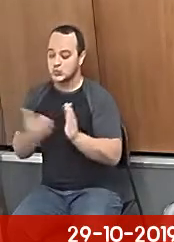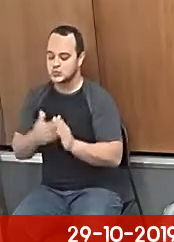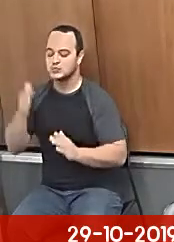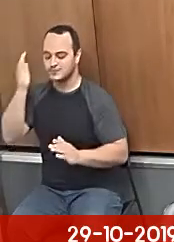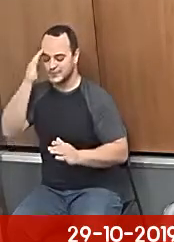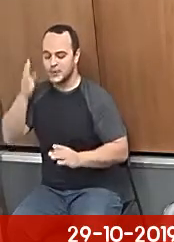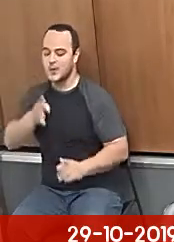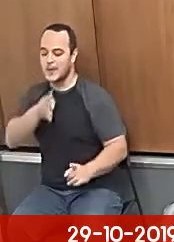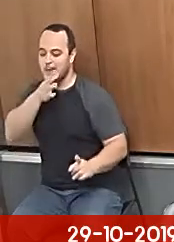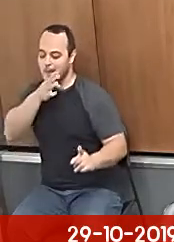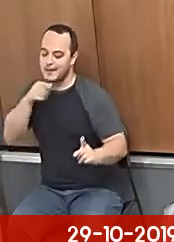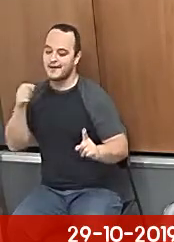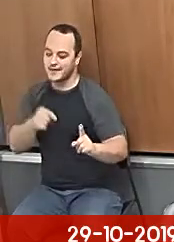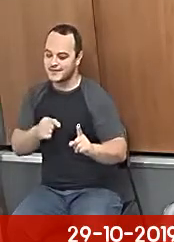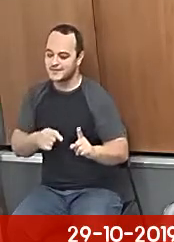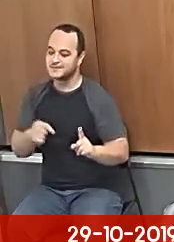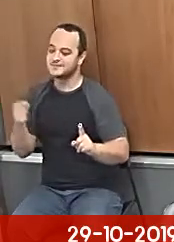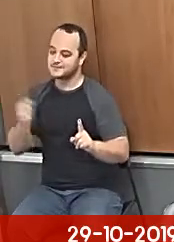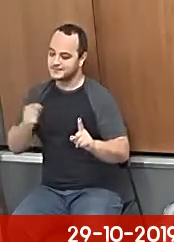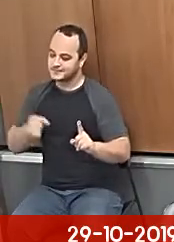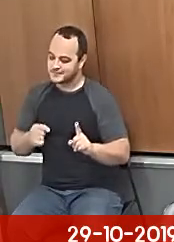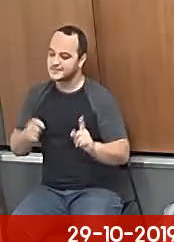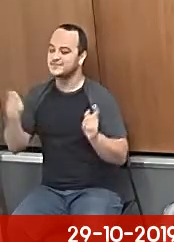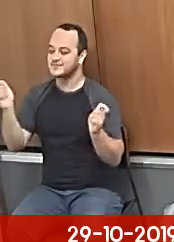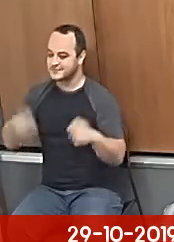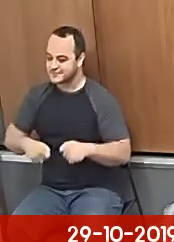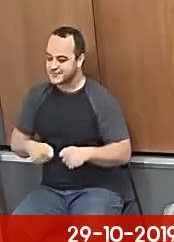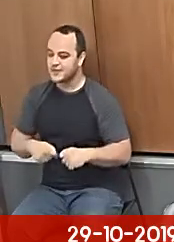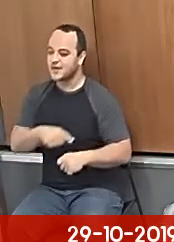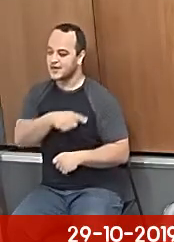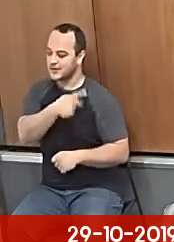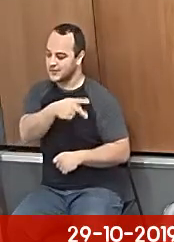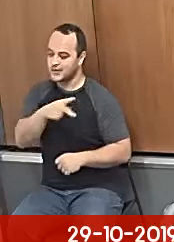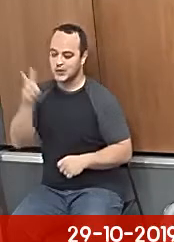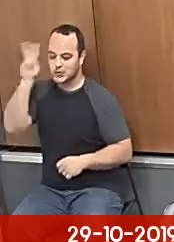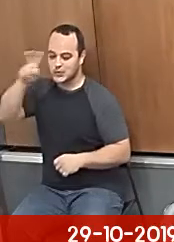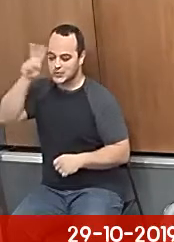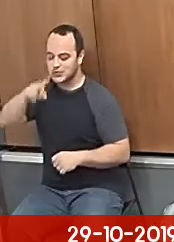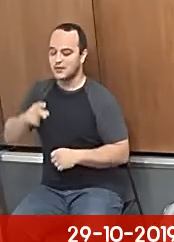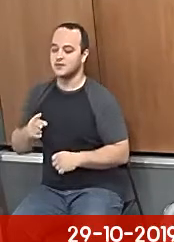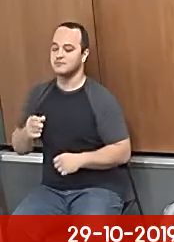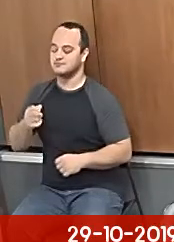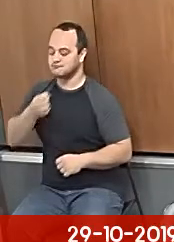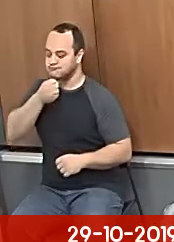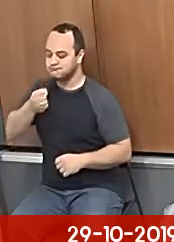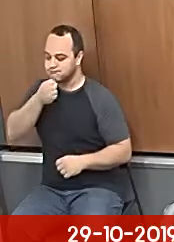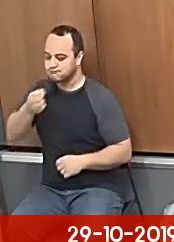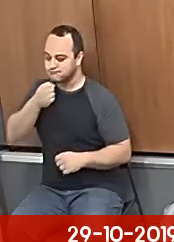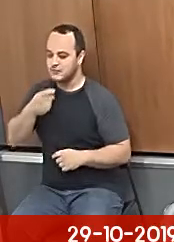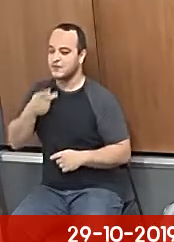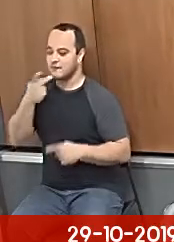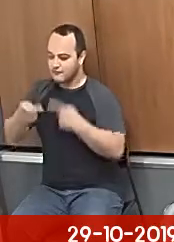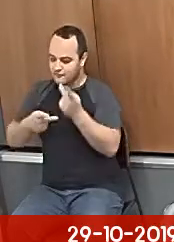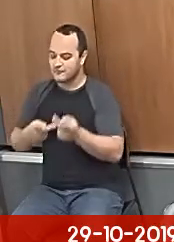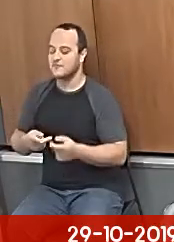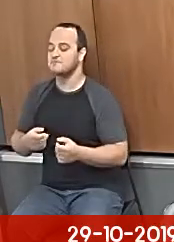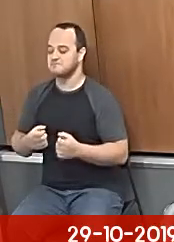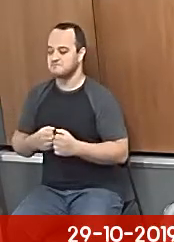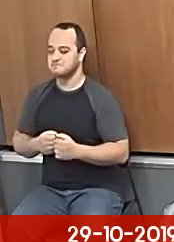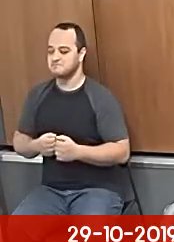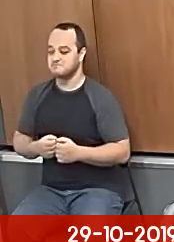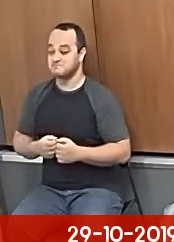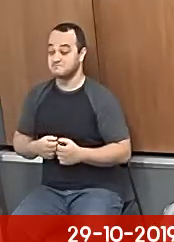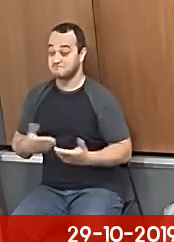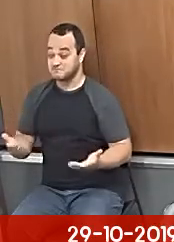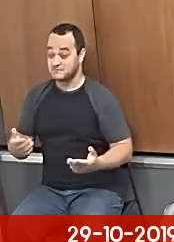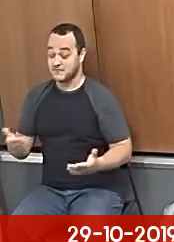ele como ferramenta agora para tentar tocar um pouco vocês também. Eu queria agradecer a todos pela oportunidade de estar aqui falando